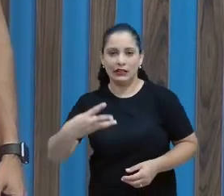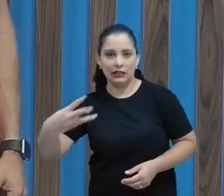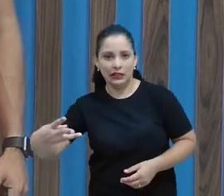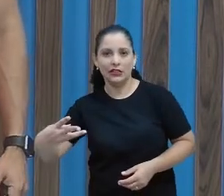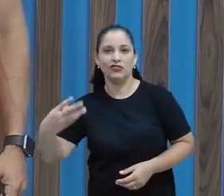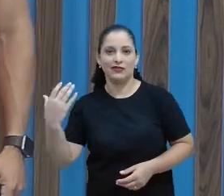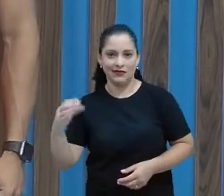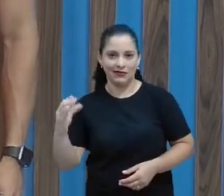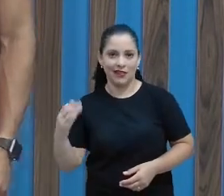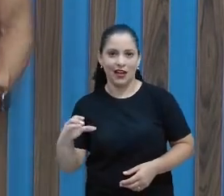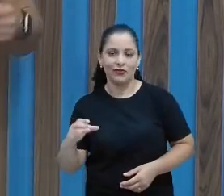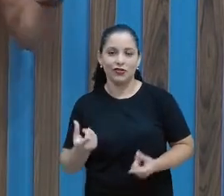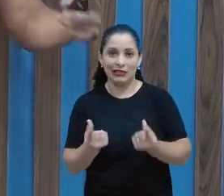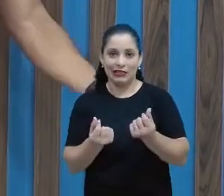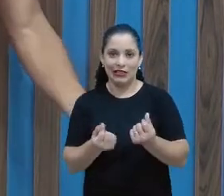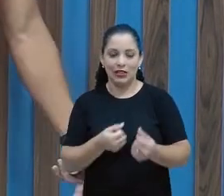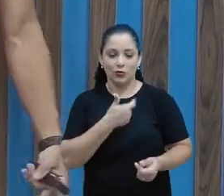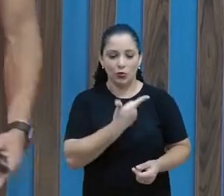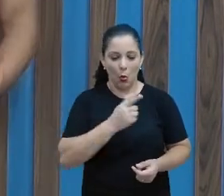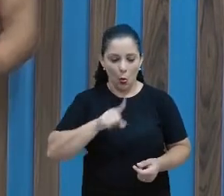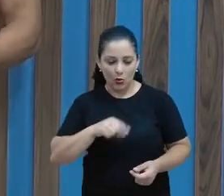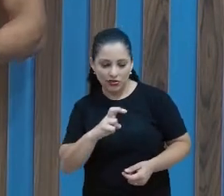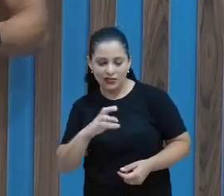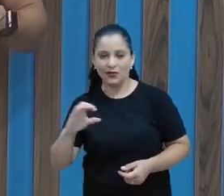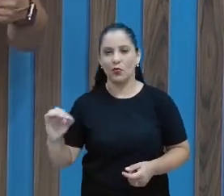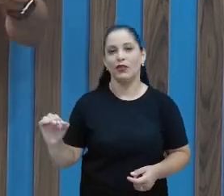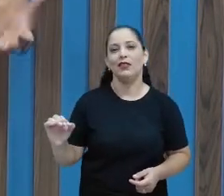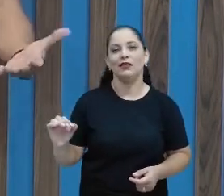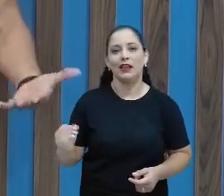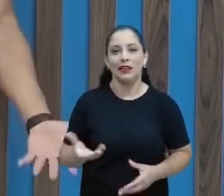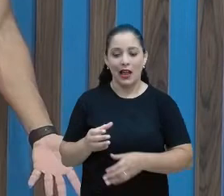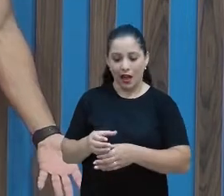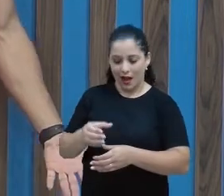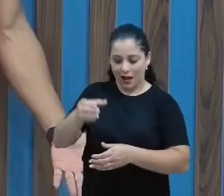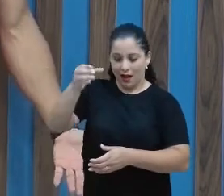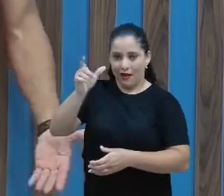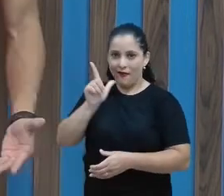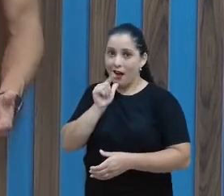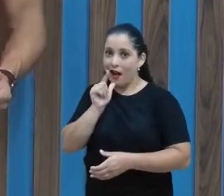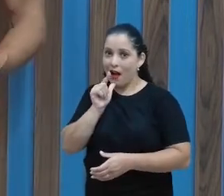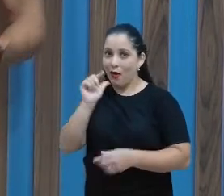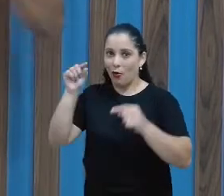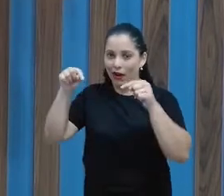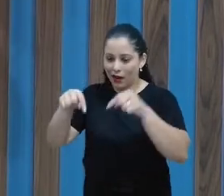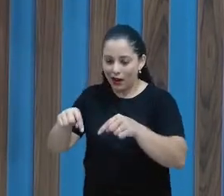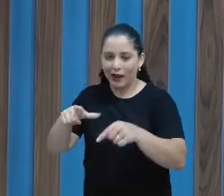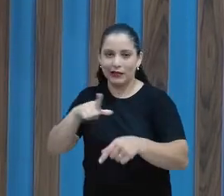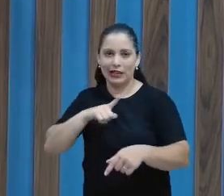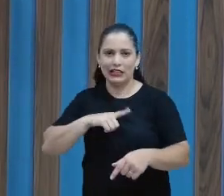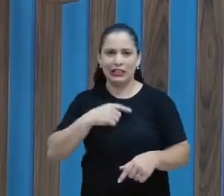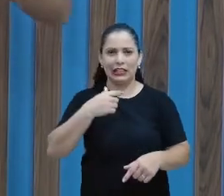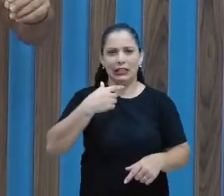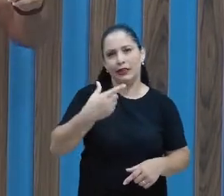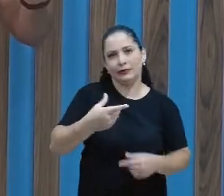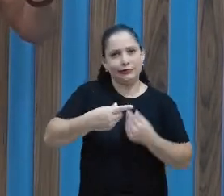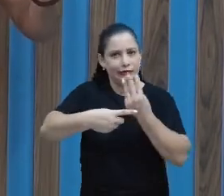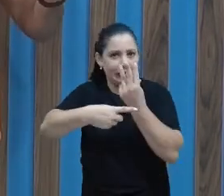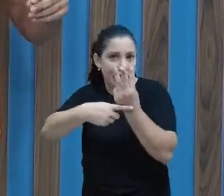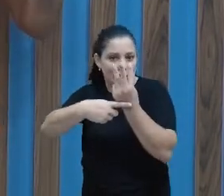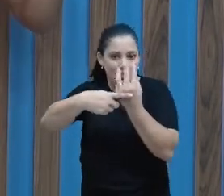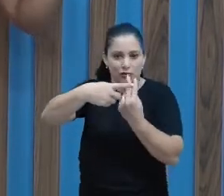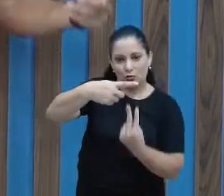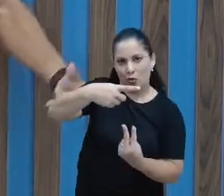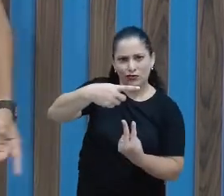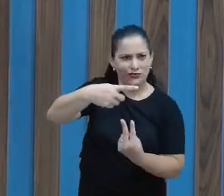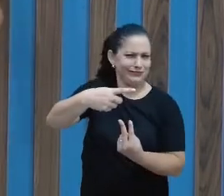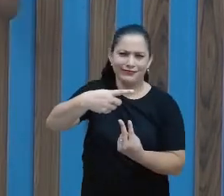R$3,33, a gente diz que recebeu R$2,50, quando a gente pega uma garrafa de água, não vai ter lá 3 sobre 2 litros, o